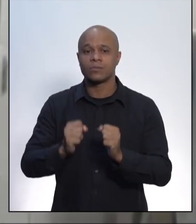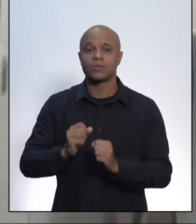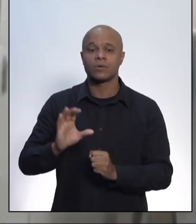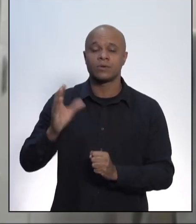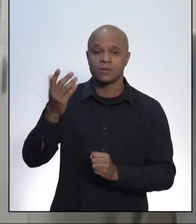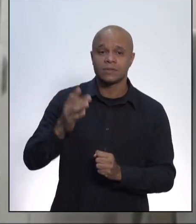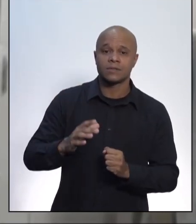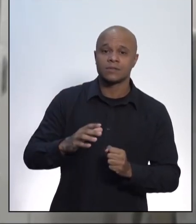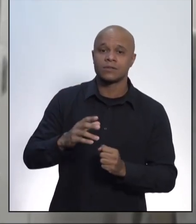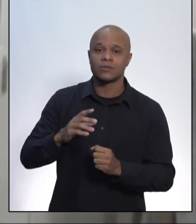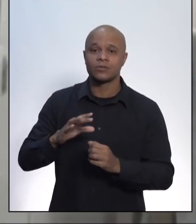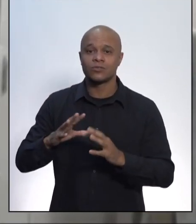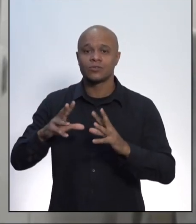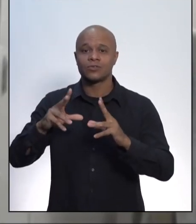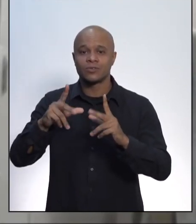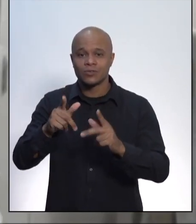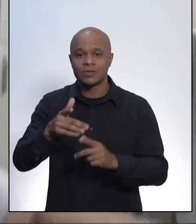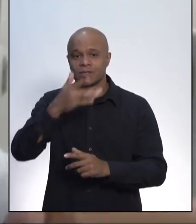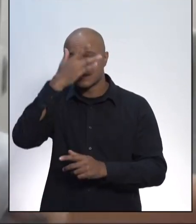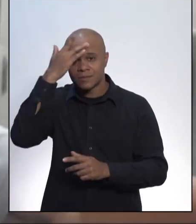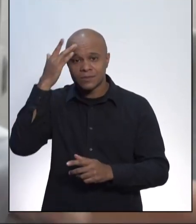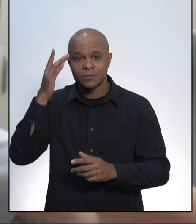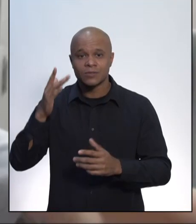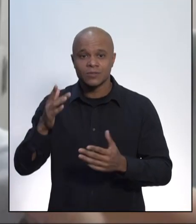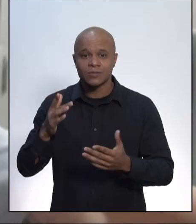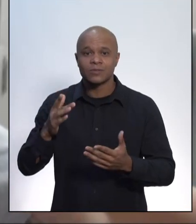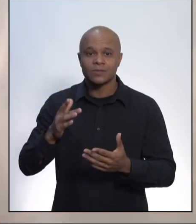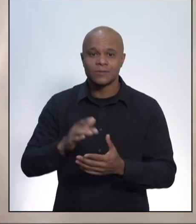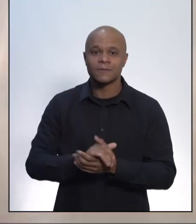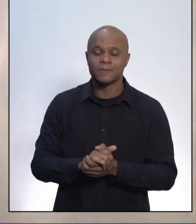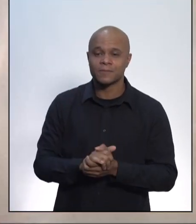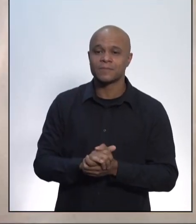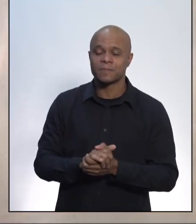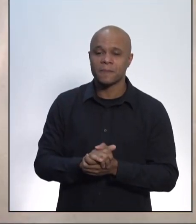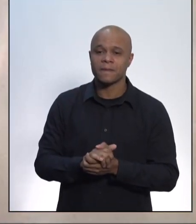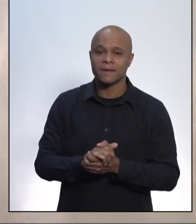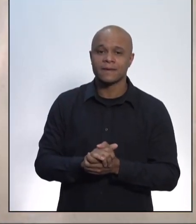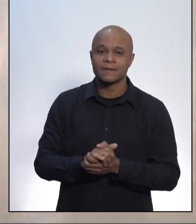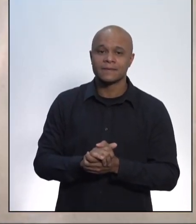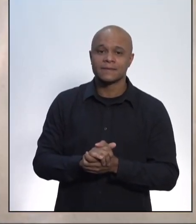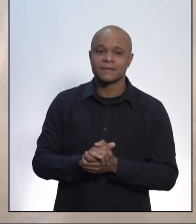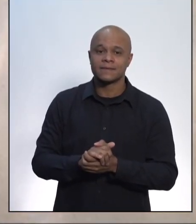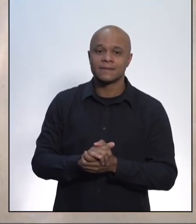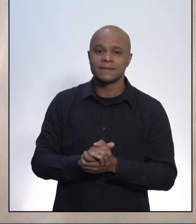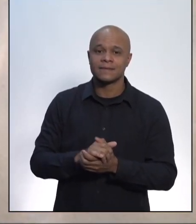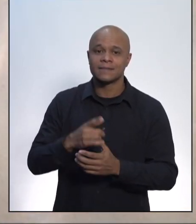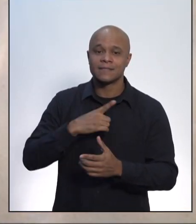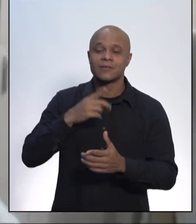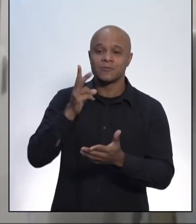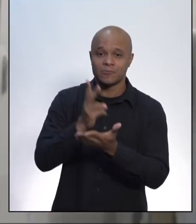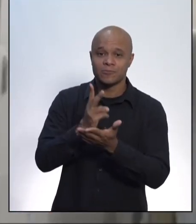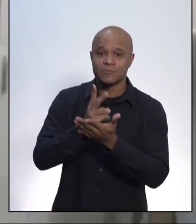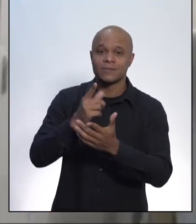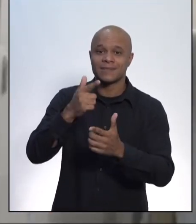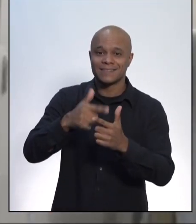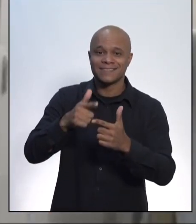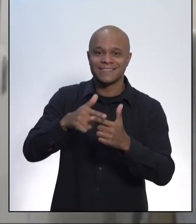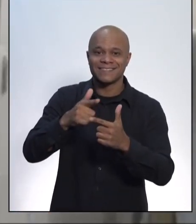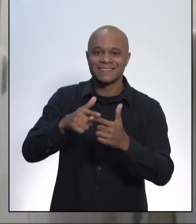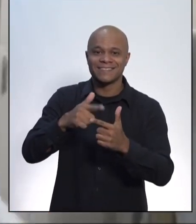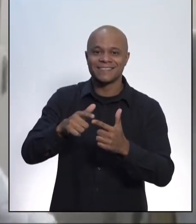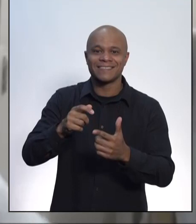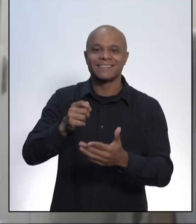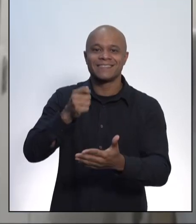os nossos concorrentes passam pela mesma situação que a gente. Sim. Né? Ou seja, todos os nossos concorrentes